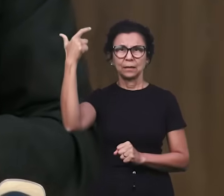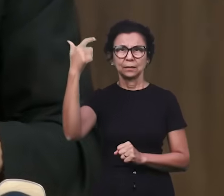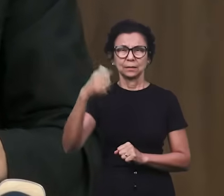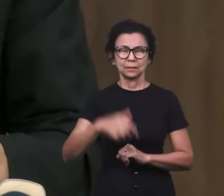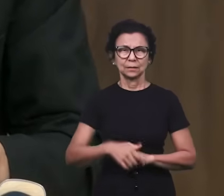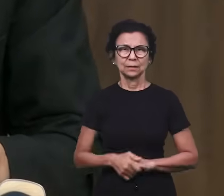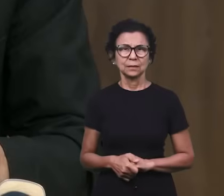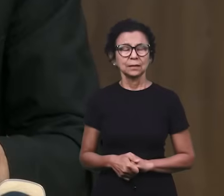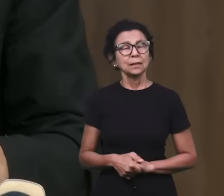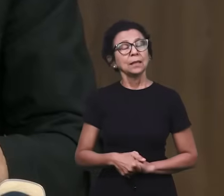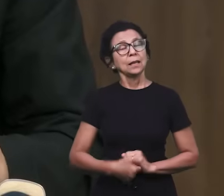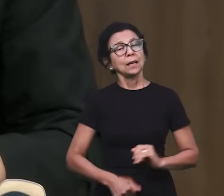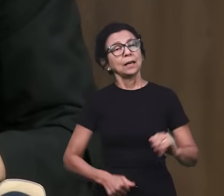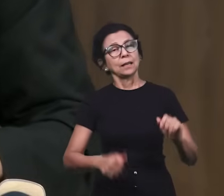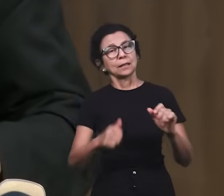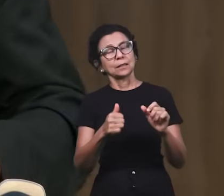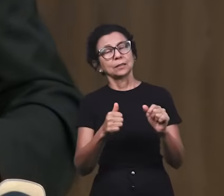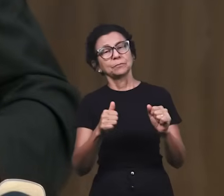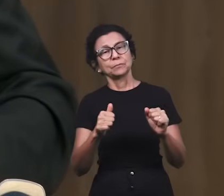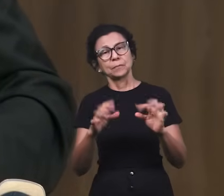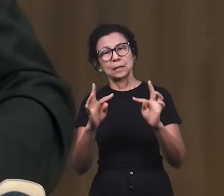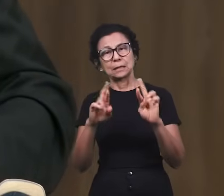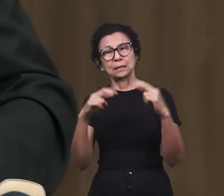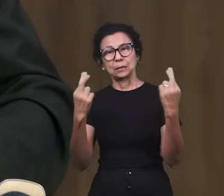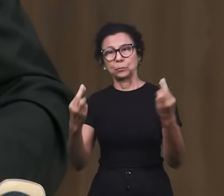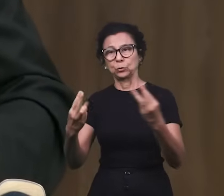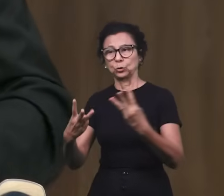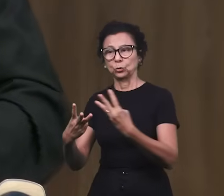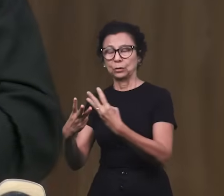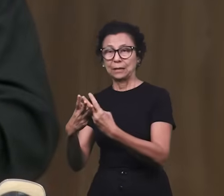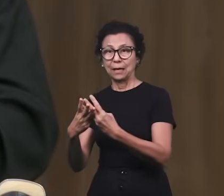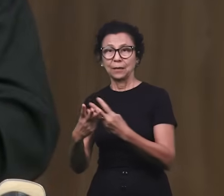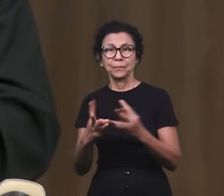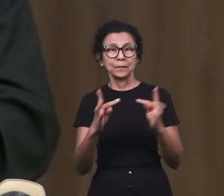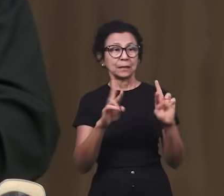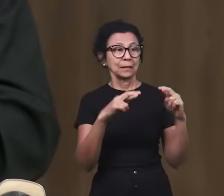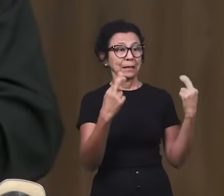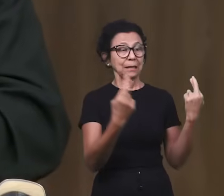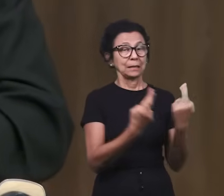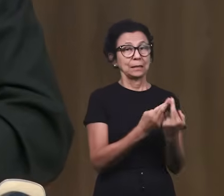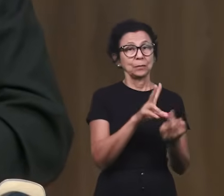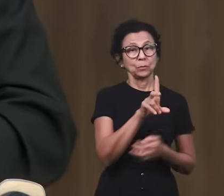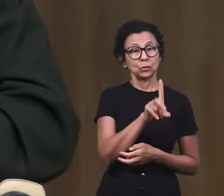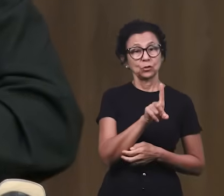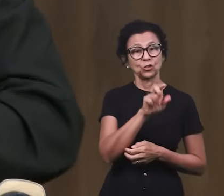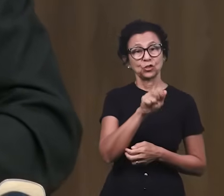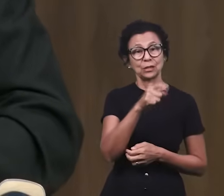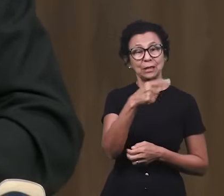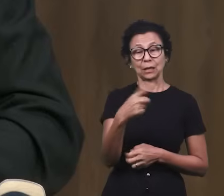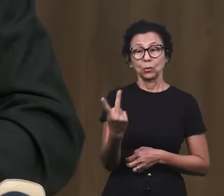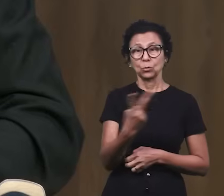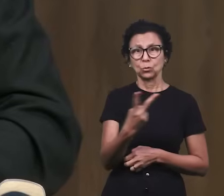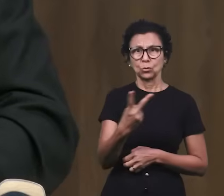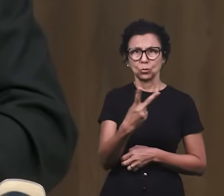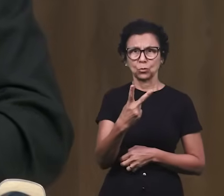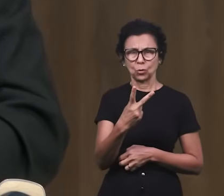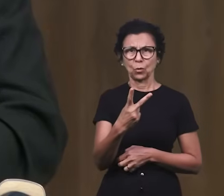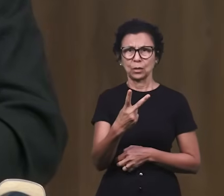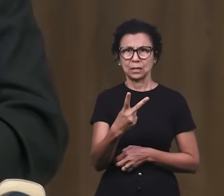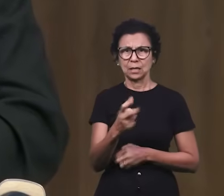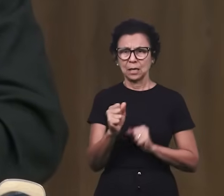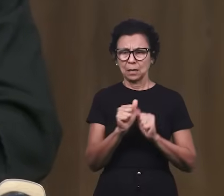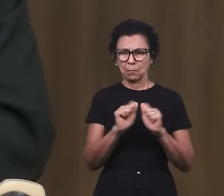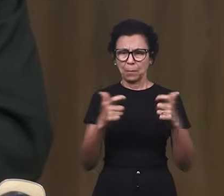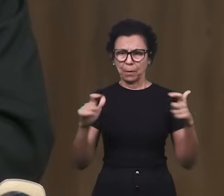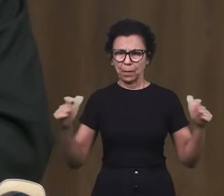de Judá e da tribo de Dan. Ou seja, o exército mais forte, o maior exército de todos, era